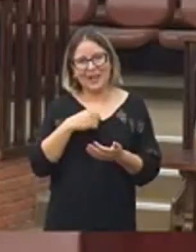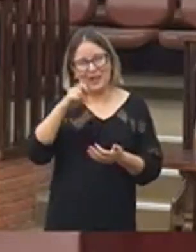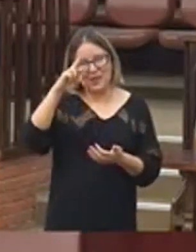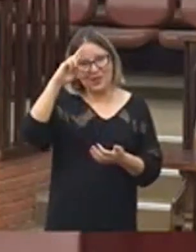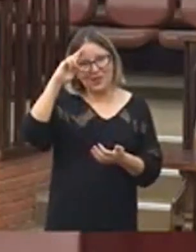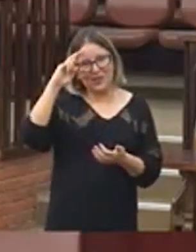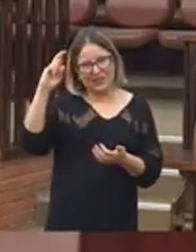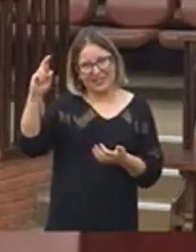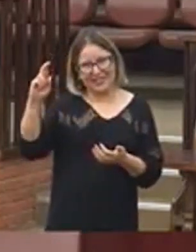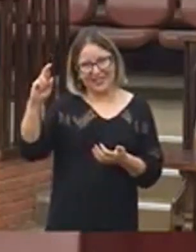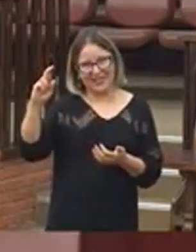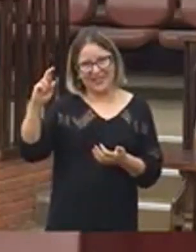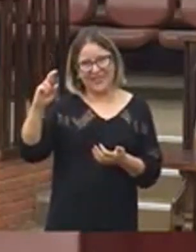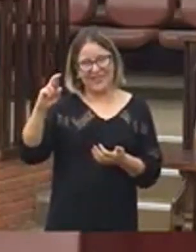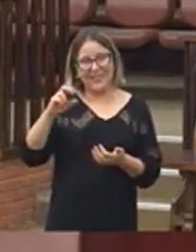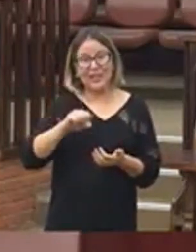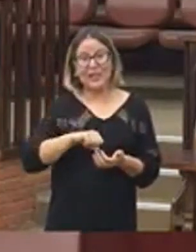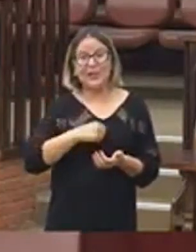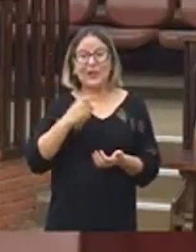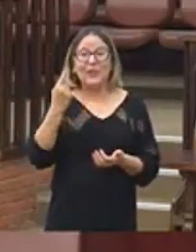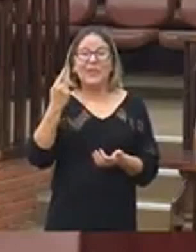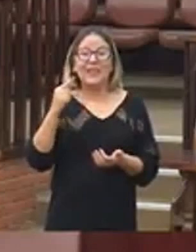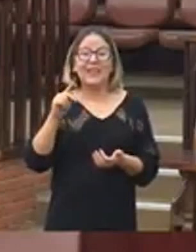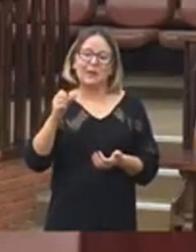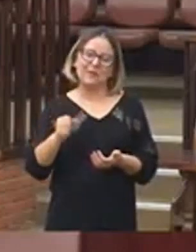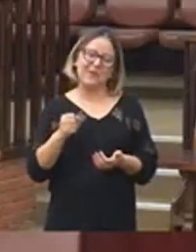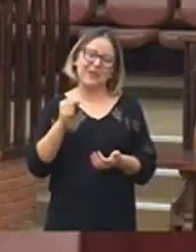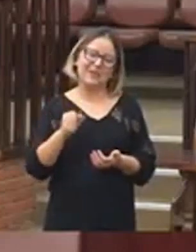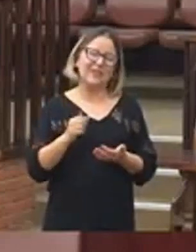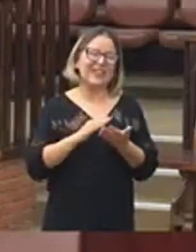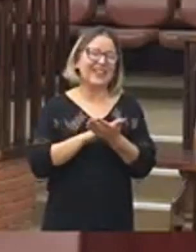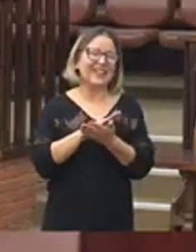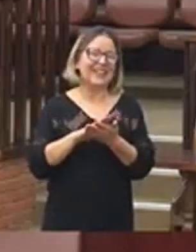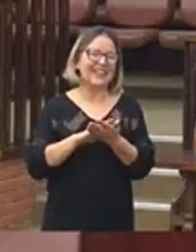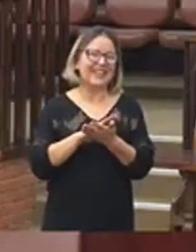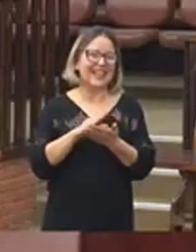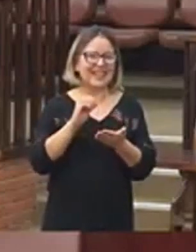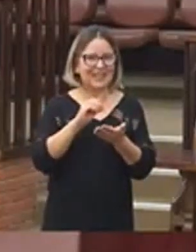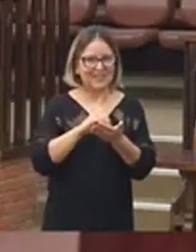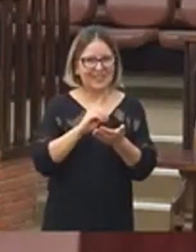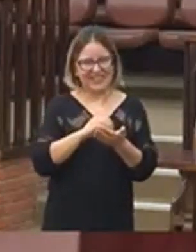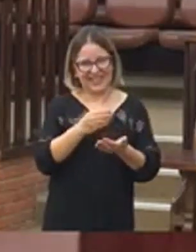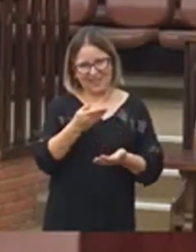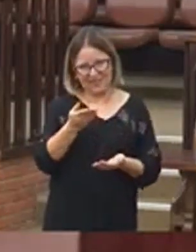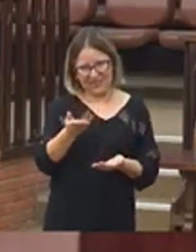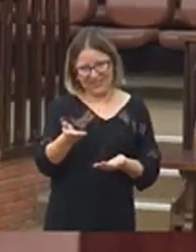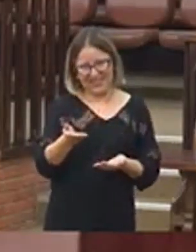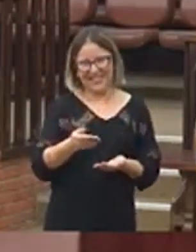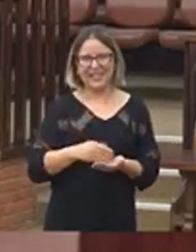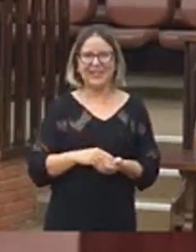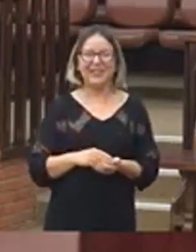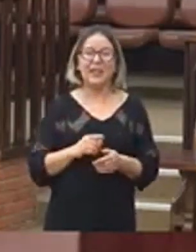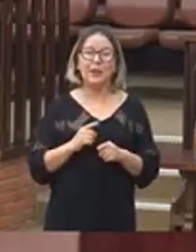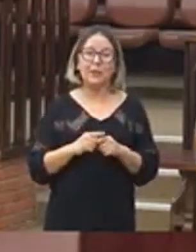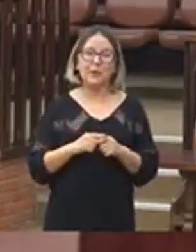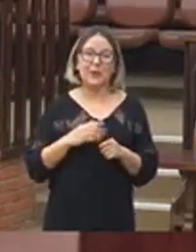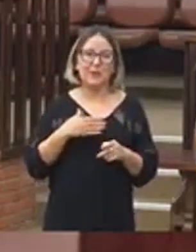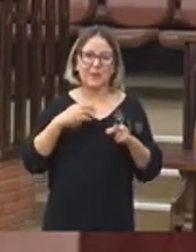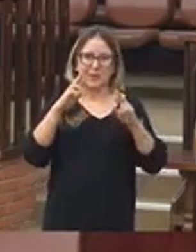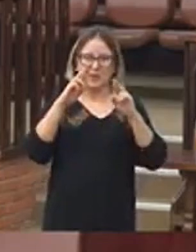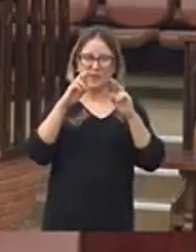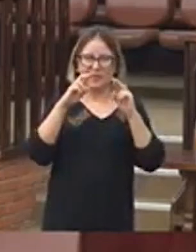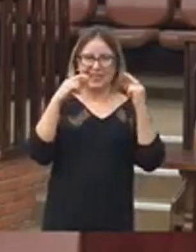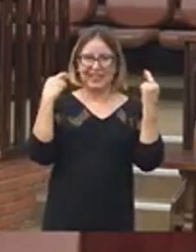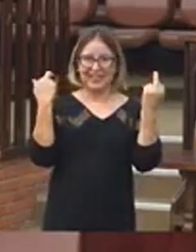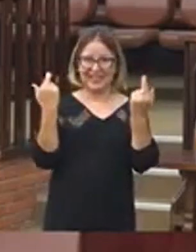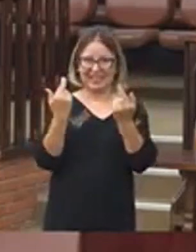sou o seu pastor, e nada faltará a você. Porque o meu reino, o